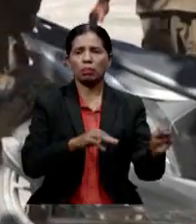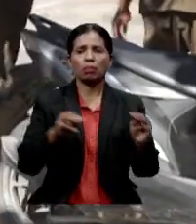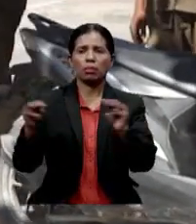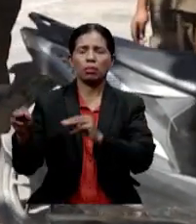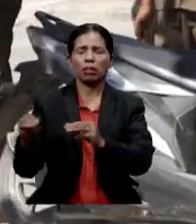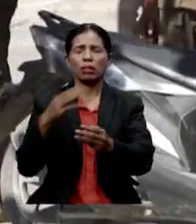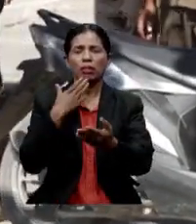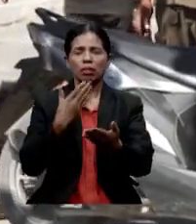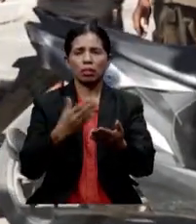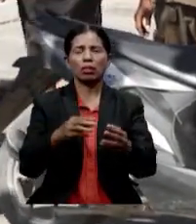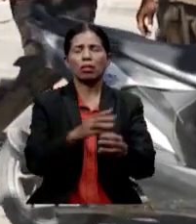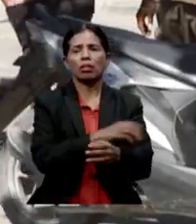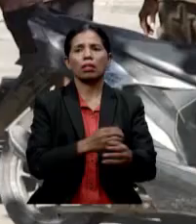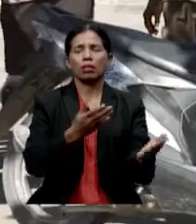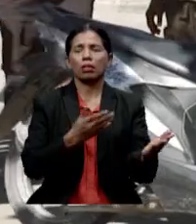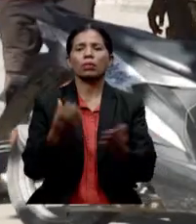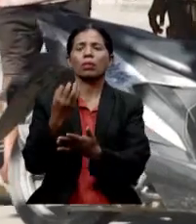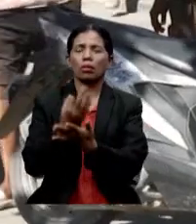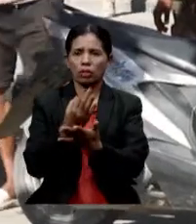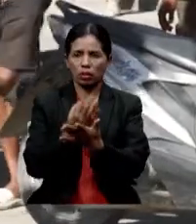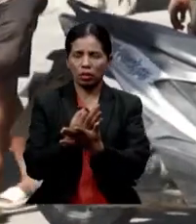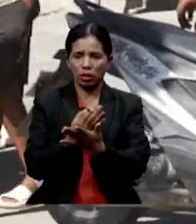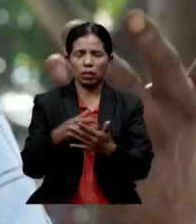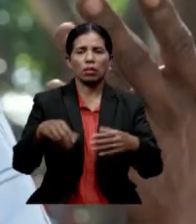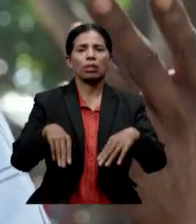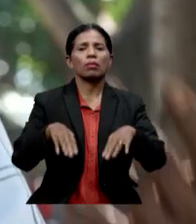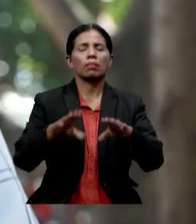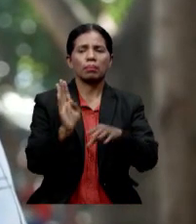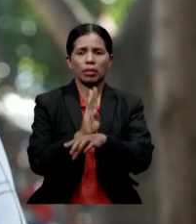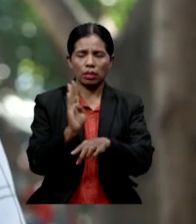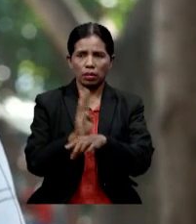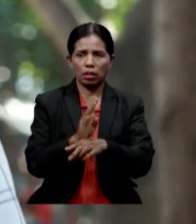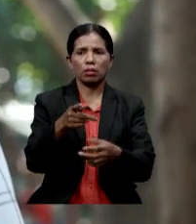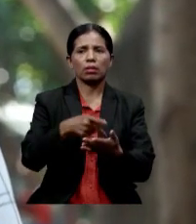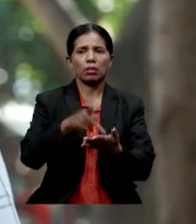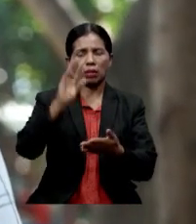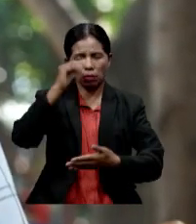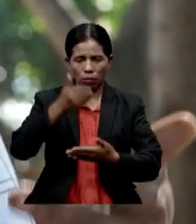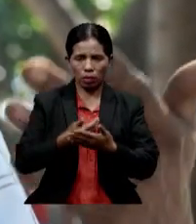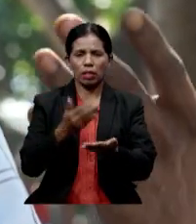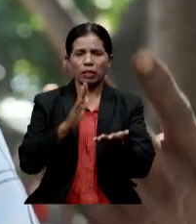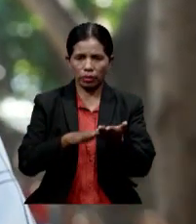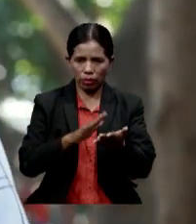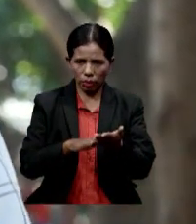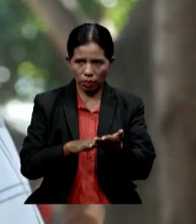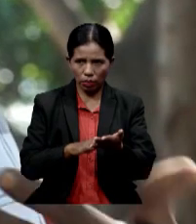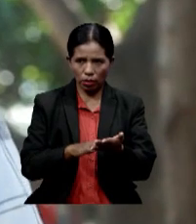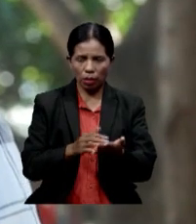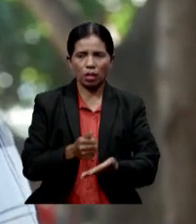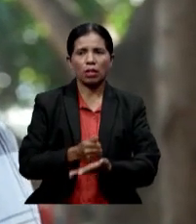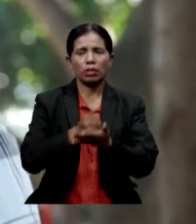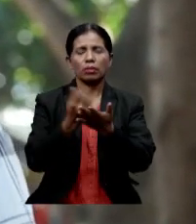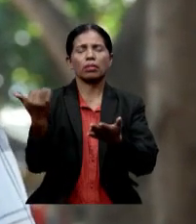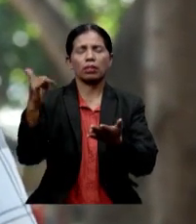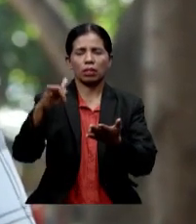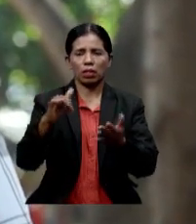fatin ida agora sira tu lori osan ida fila limang nene atu Celu besir nyuang di sekolah, ustinta siang sir nyu